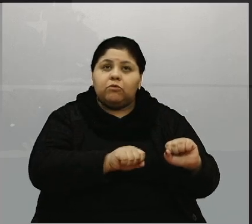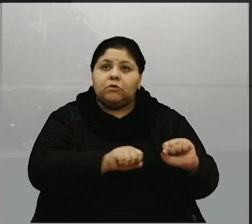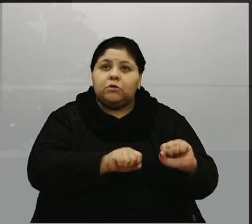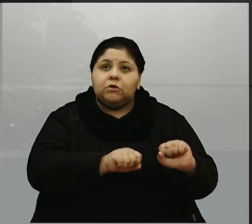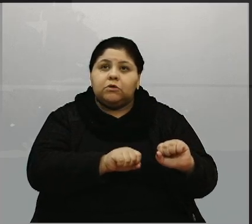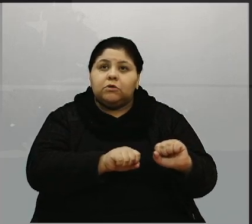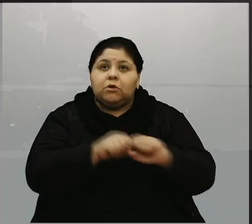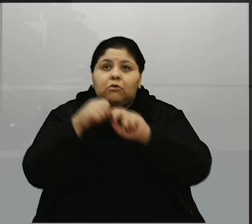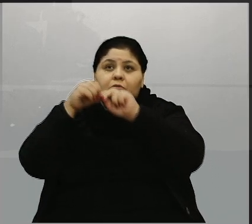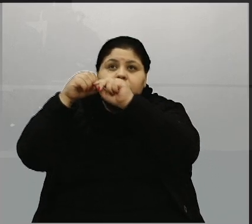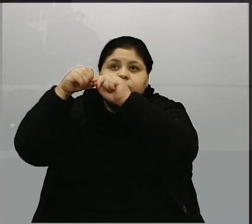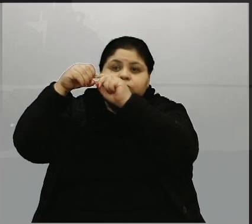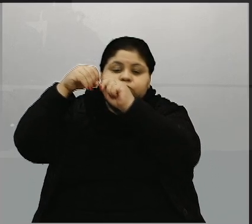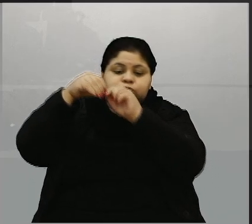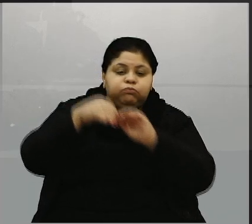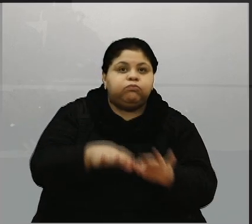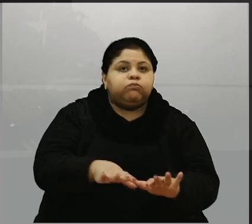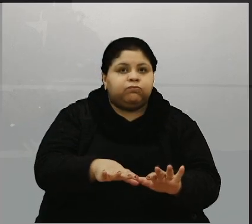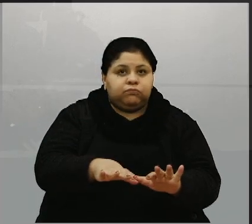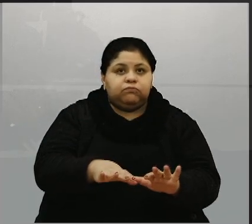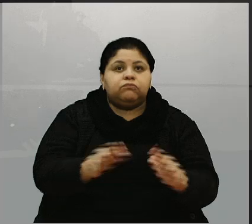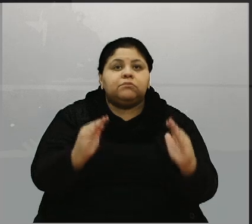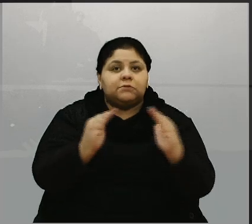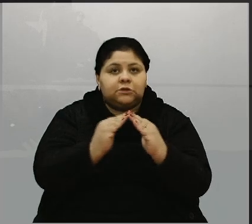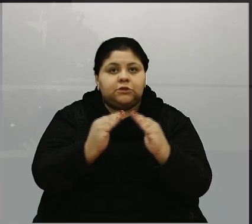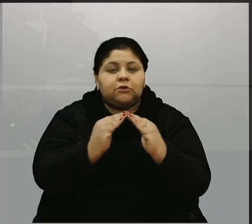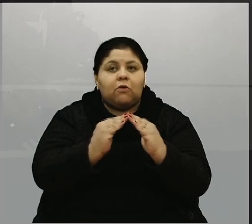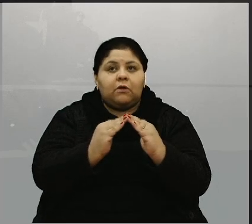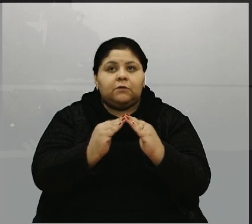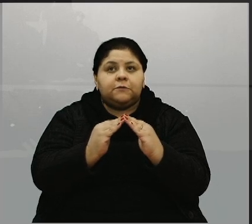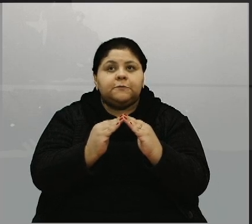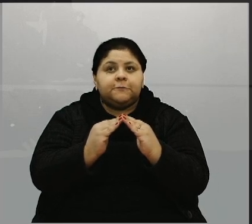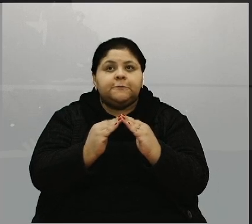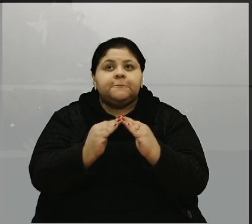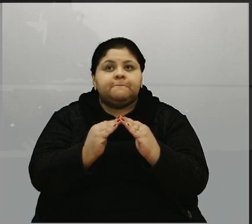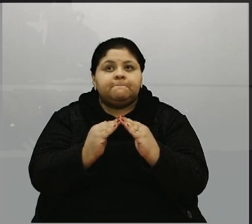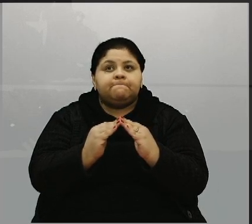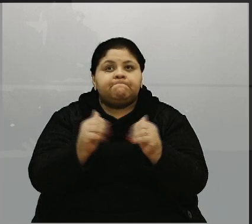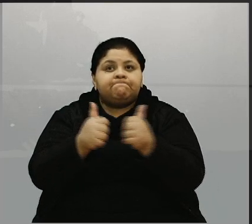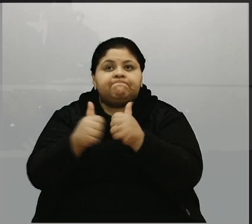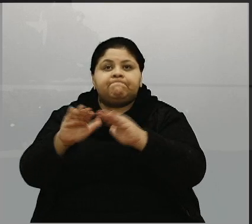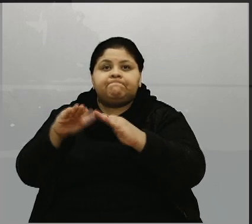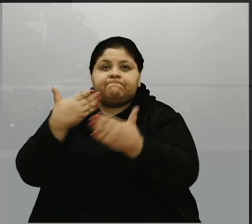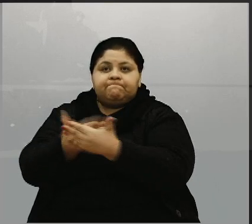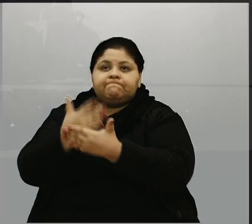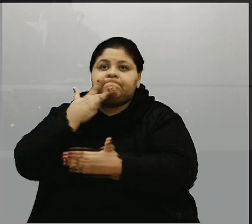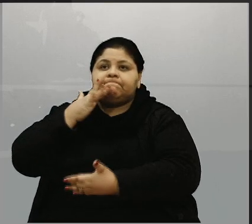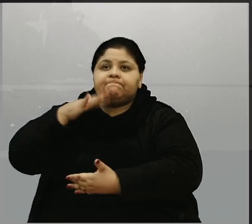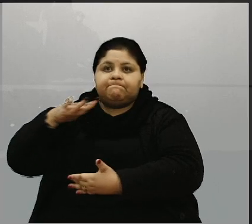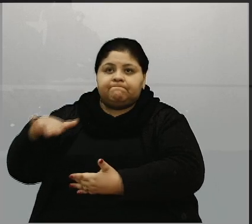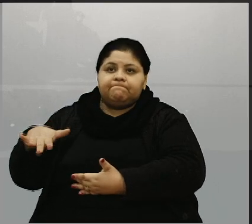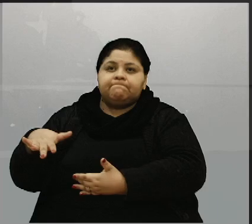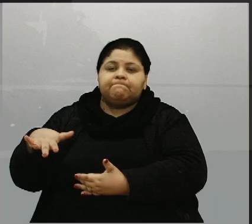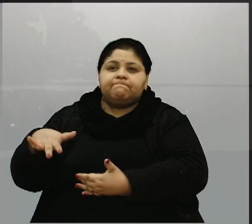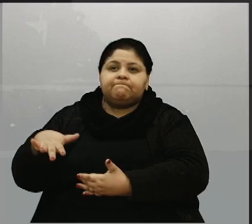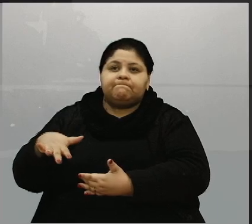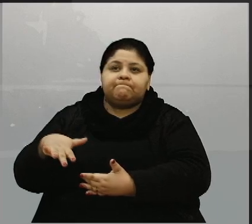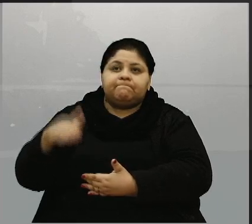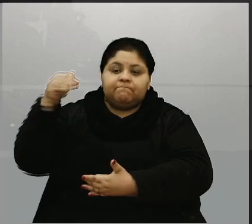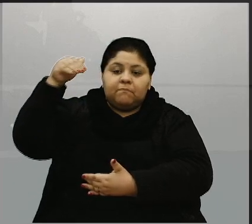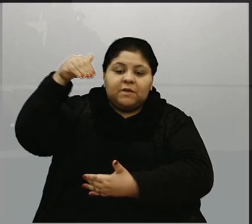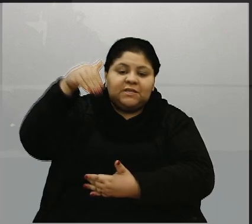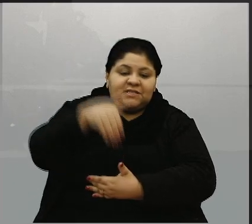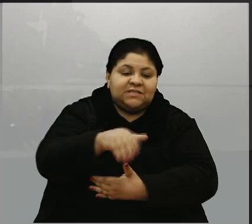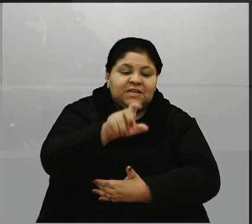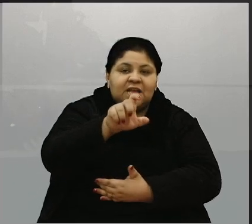desmoronamento de uma entrada de residências de uma escola infantil. Pode aí, ó. Isso é no bairro Santa Catarina, bem na descida do